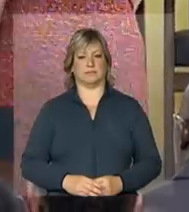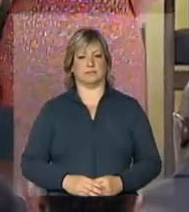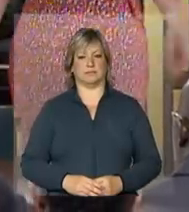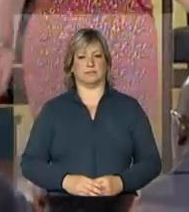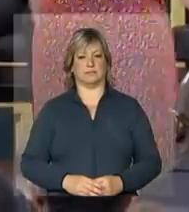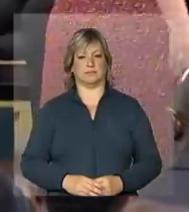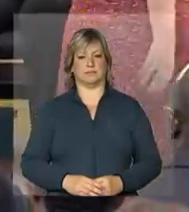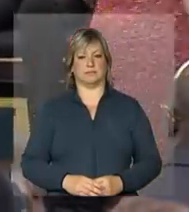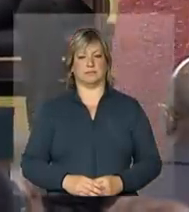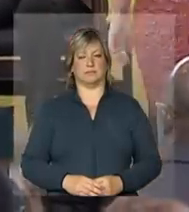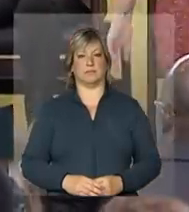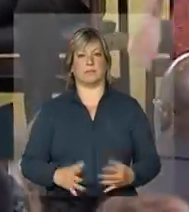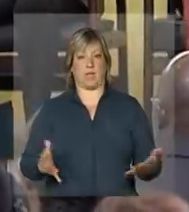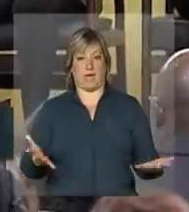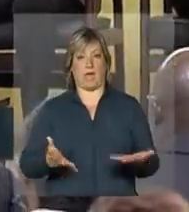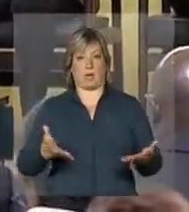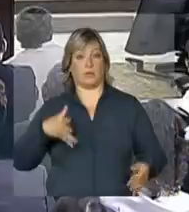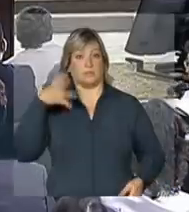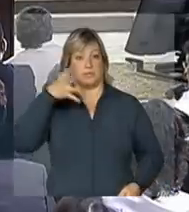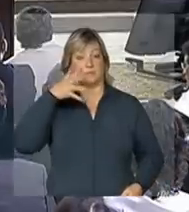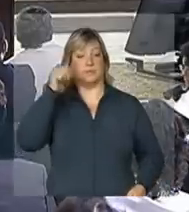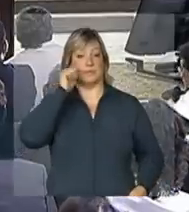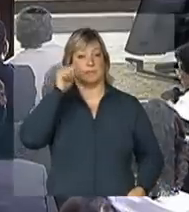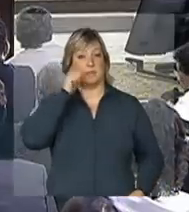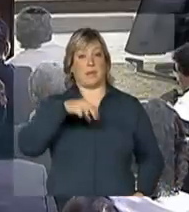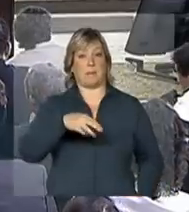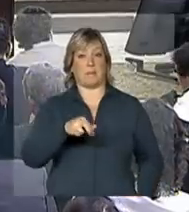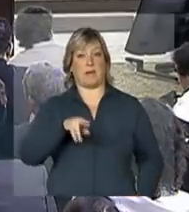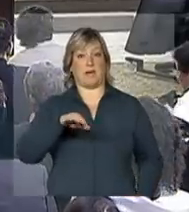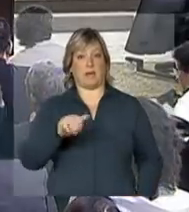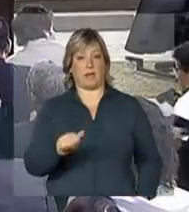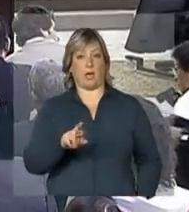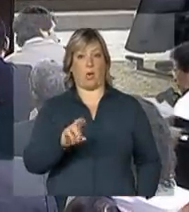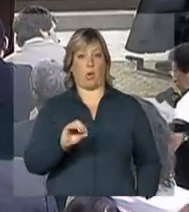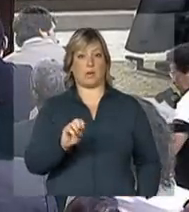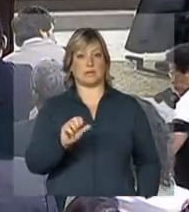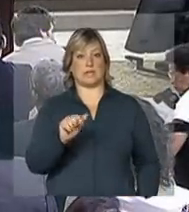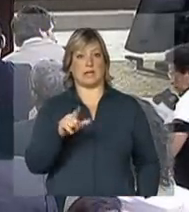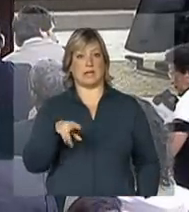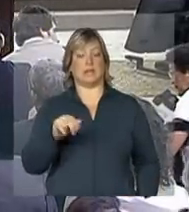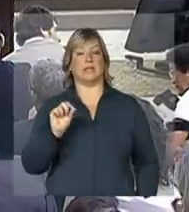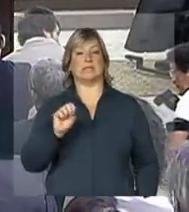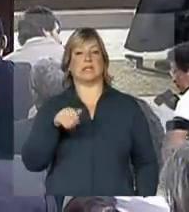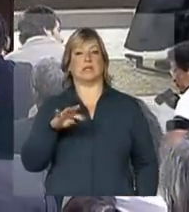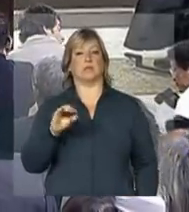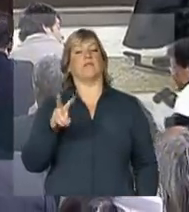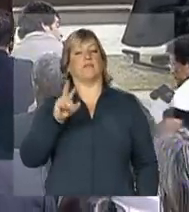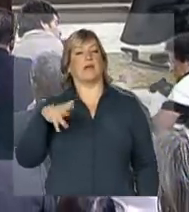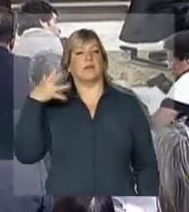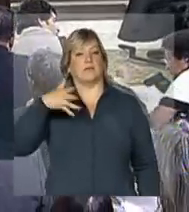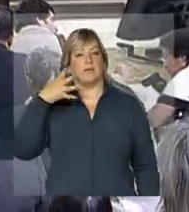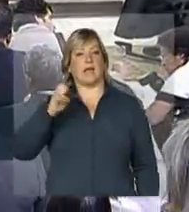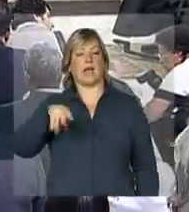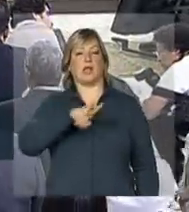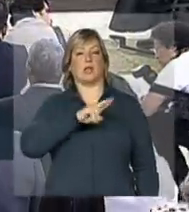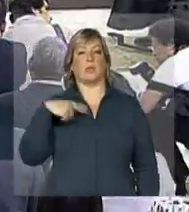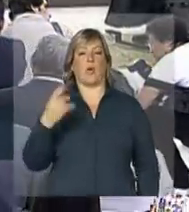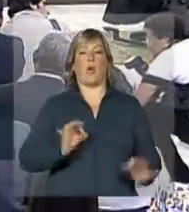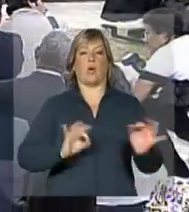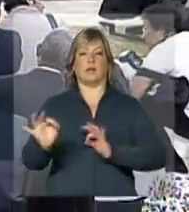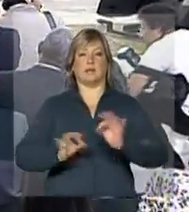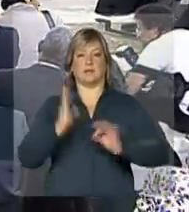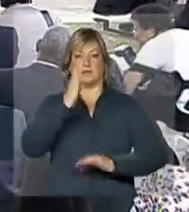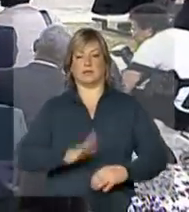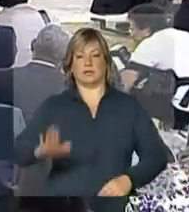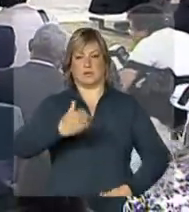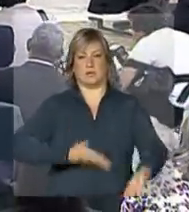conhecimento ouviremos as palavras da senhora Maria Rosalina dos Santos que falará em nome da Coordenação Nacional